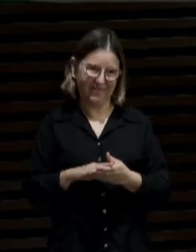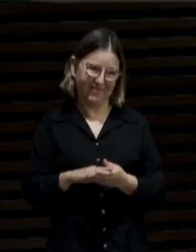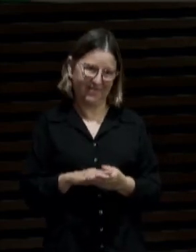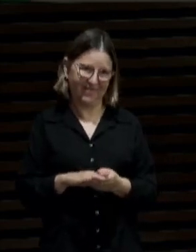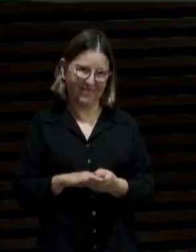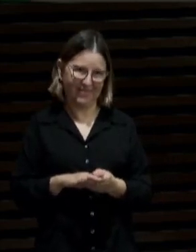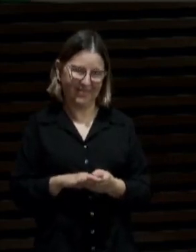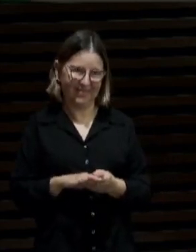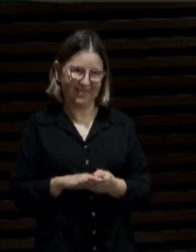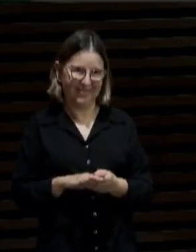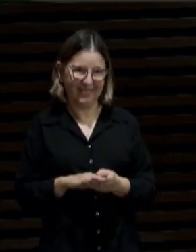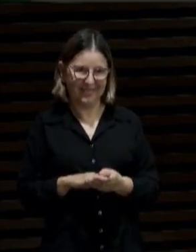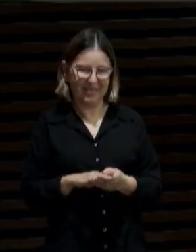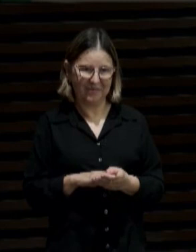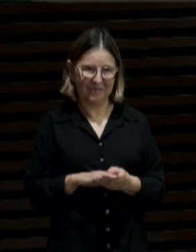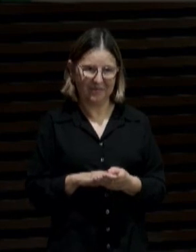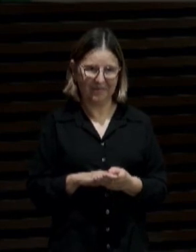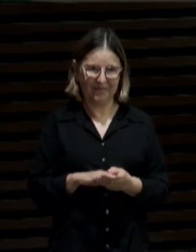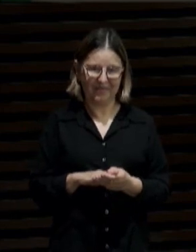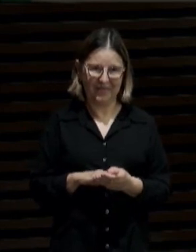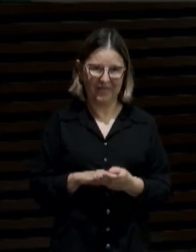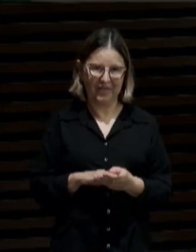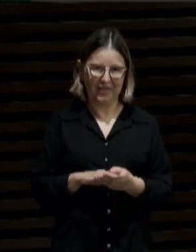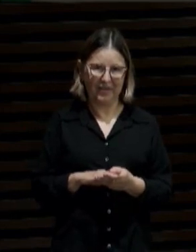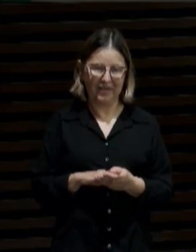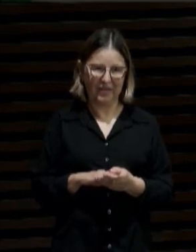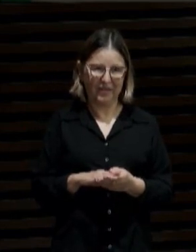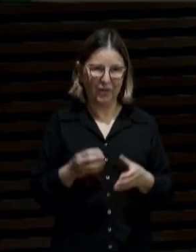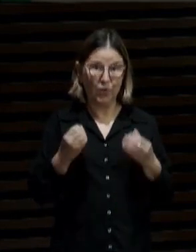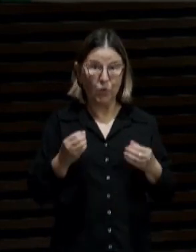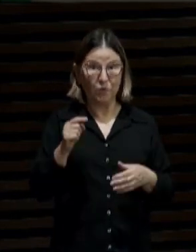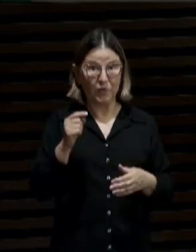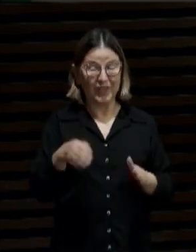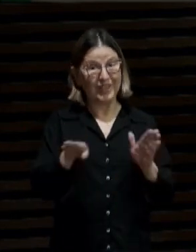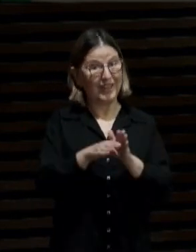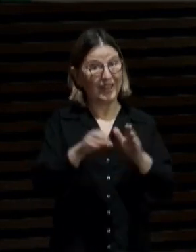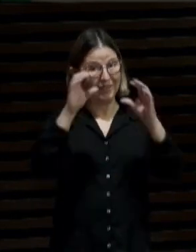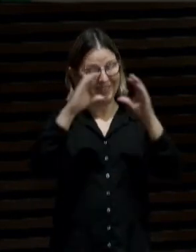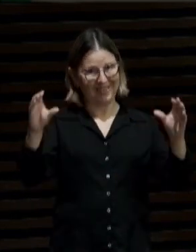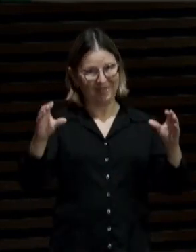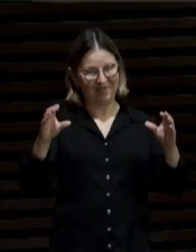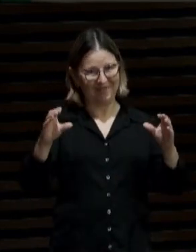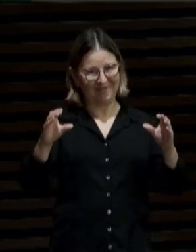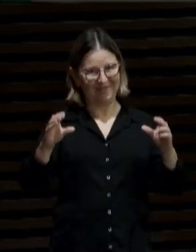Você está falando que você merece o inferno, mas então, com que mérito que você vai chegar no céu? Eu vou chegar no céu com o mérito de outro.